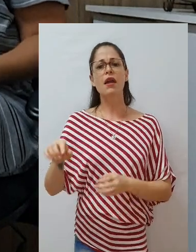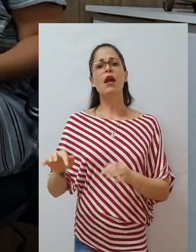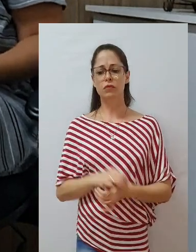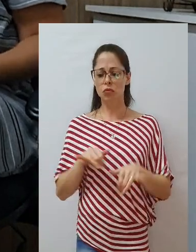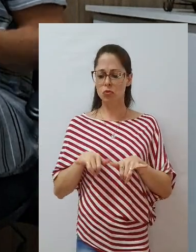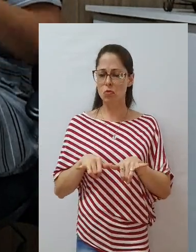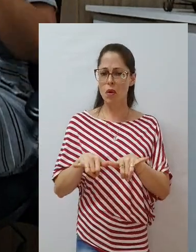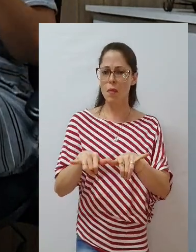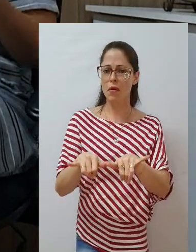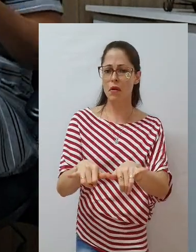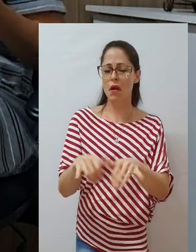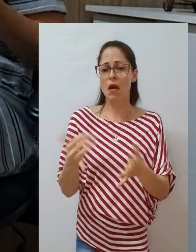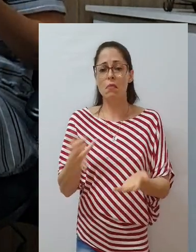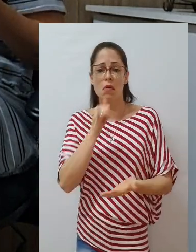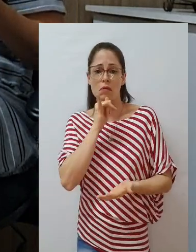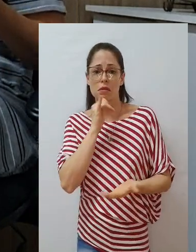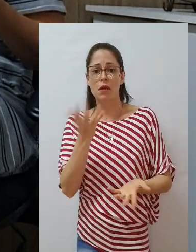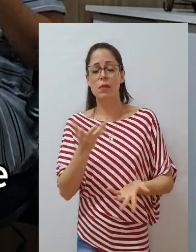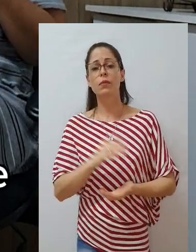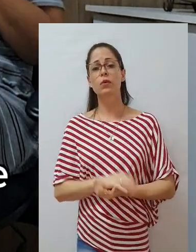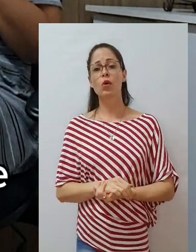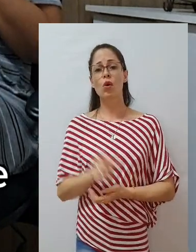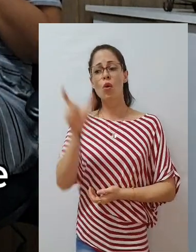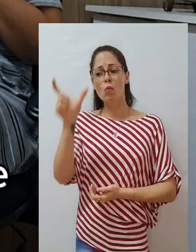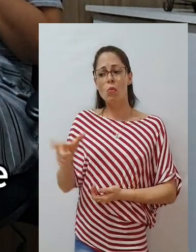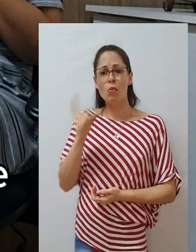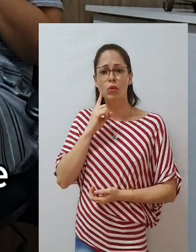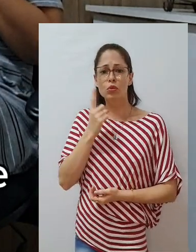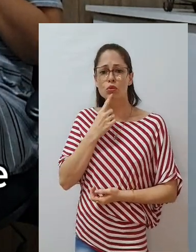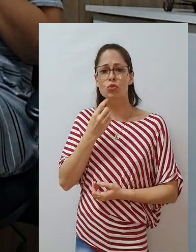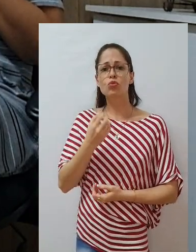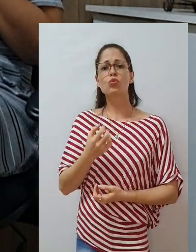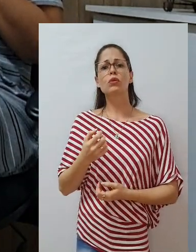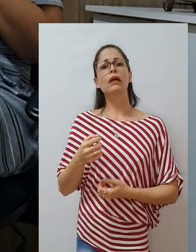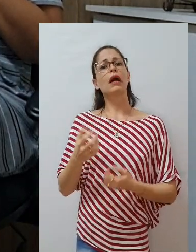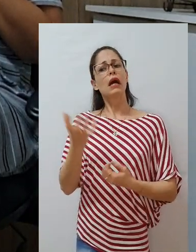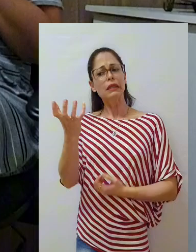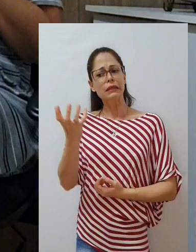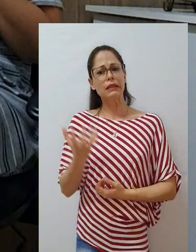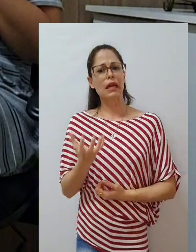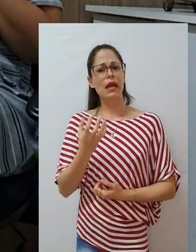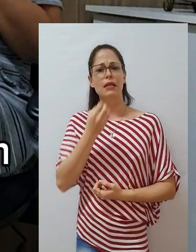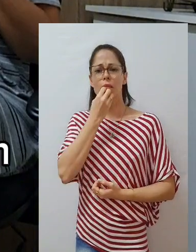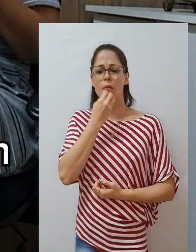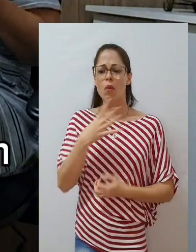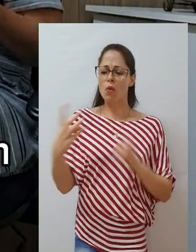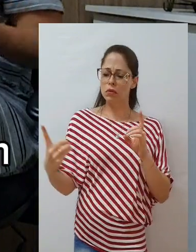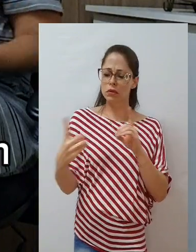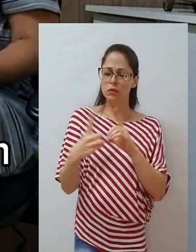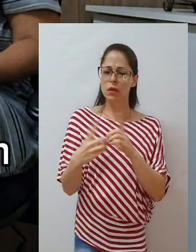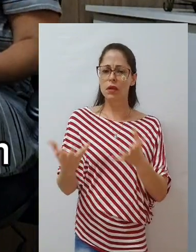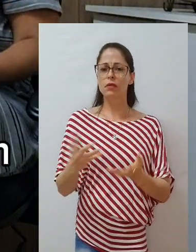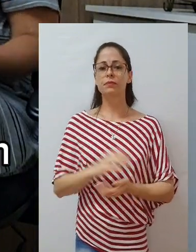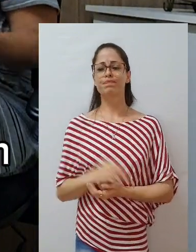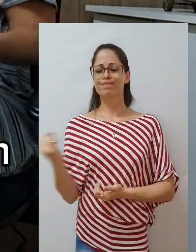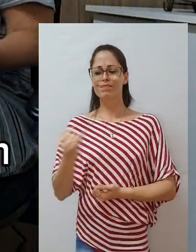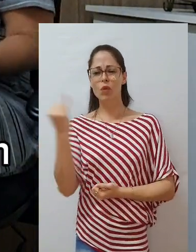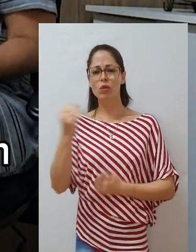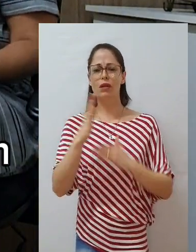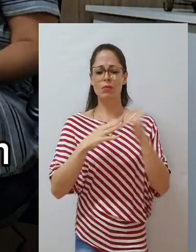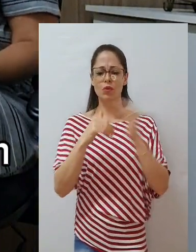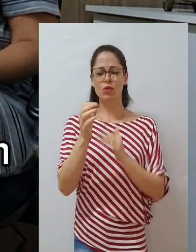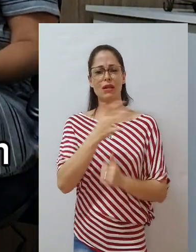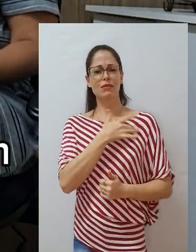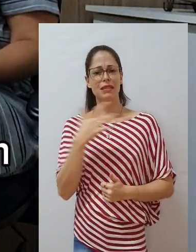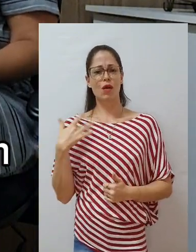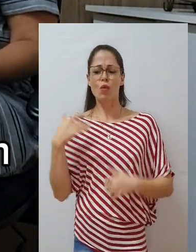ou em uma clínica, qualquer lugar, a gente quer o quê? Ser bem atendido. Então, nesse caso, o surdo também quer ser bem